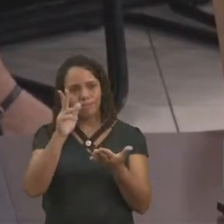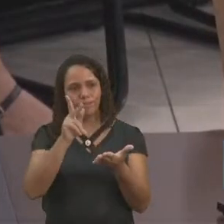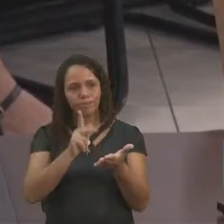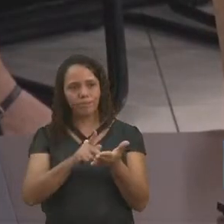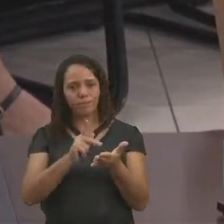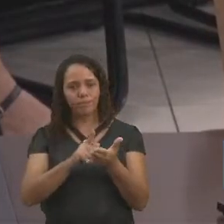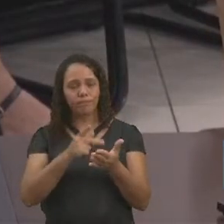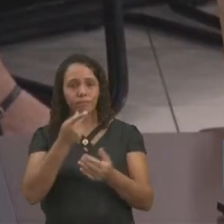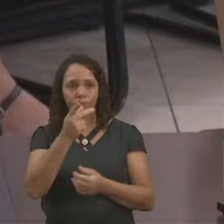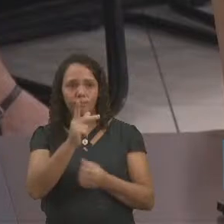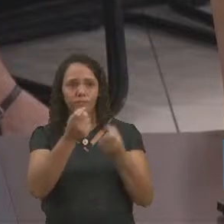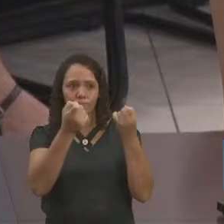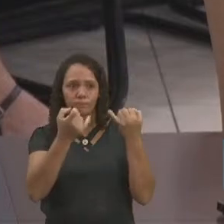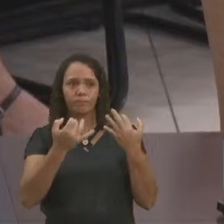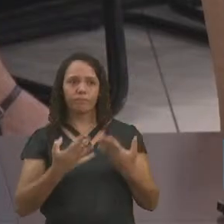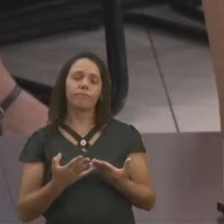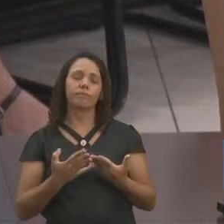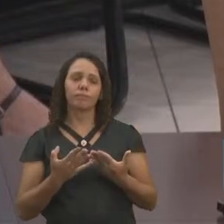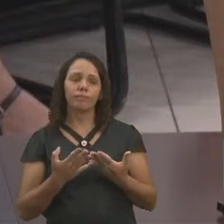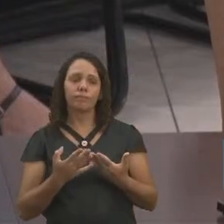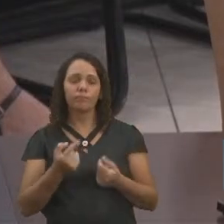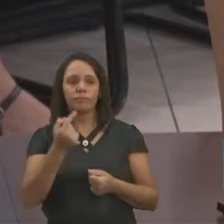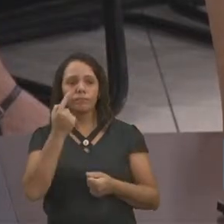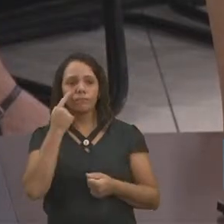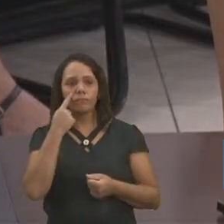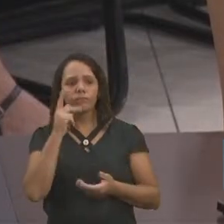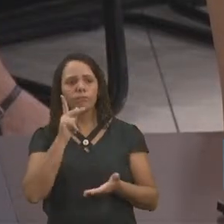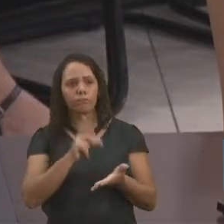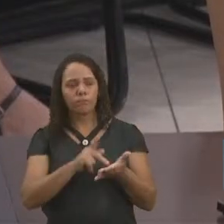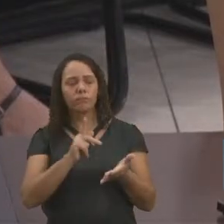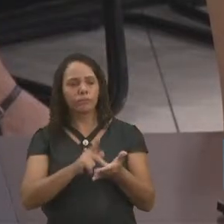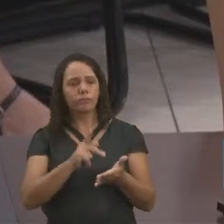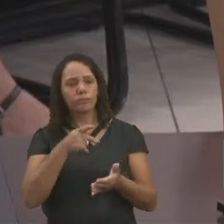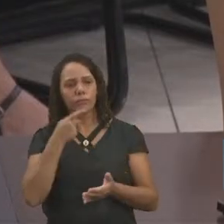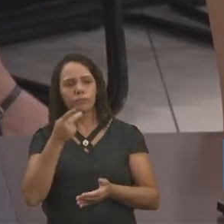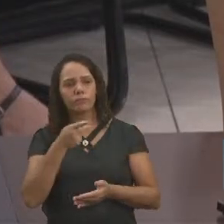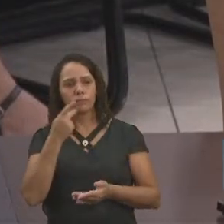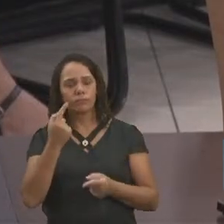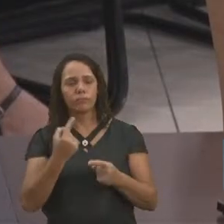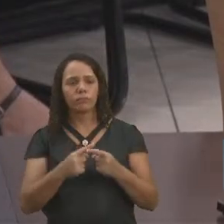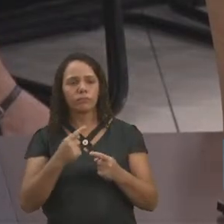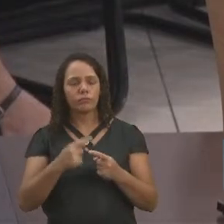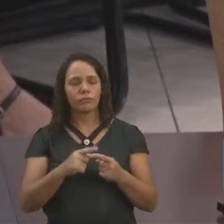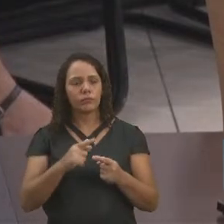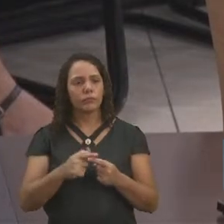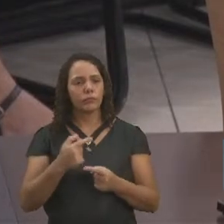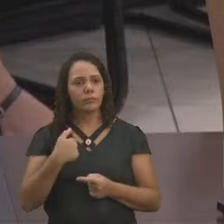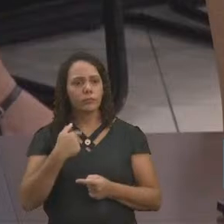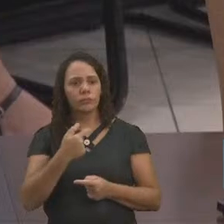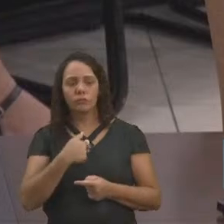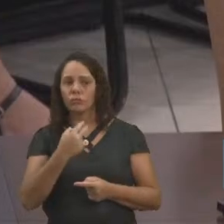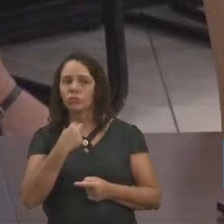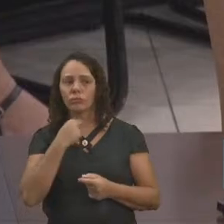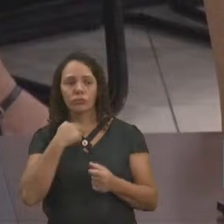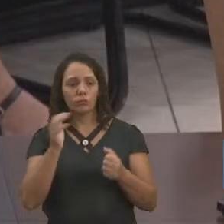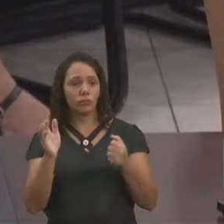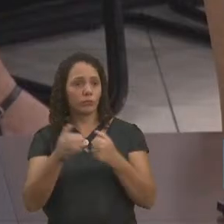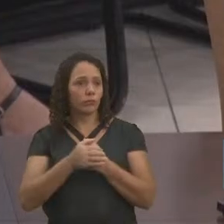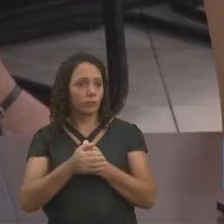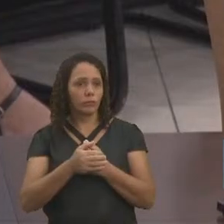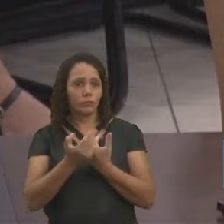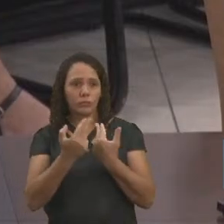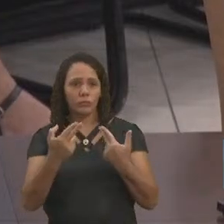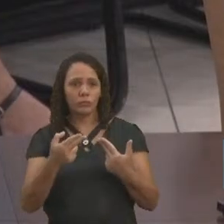não é, a sua exposição, e vejo sinceridade nela, porque não dá para a gente esconder o que é público,